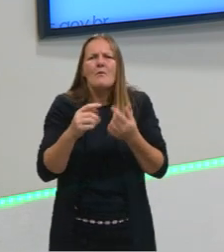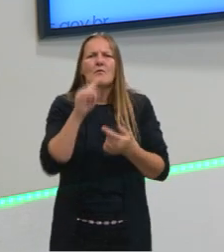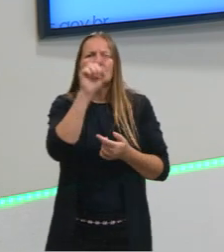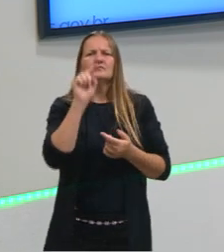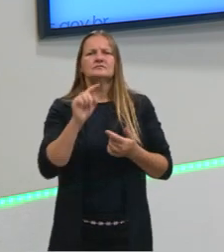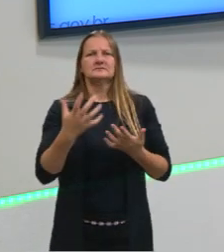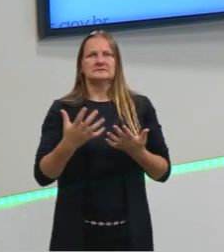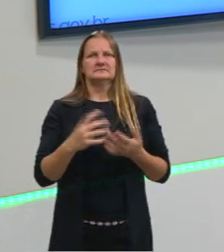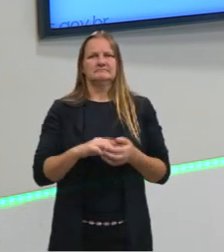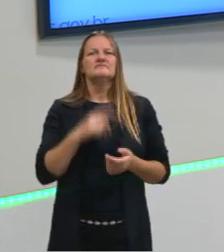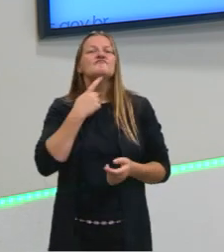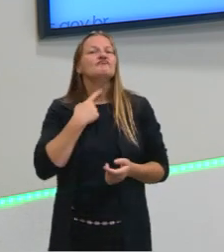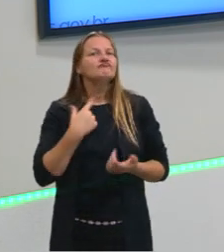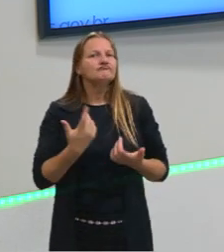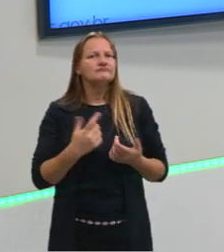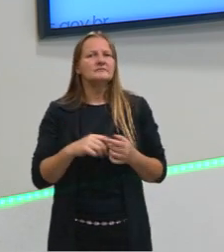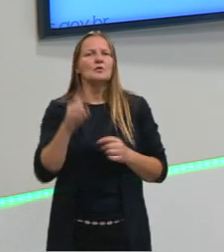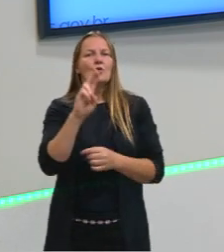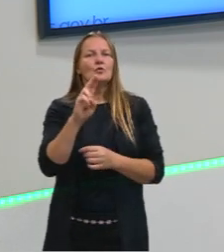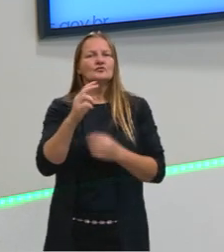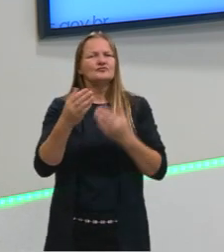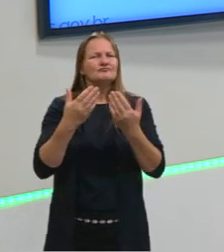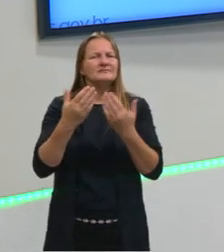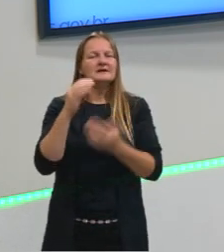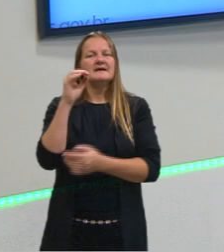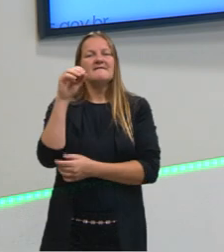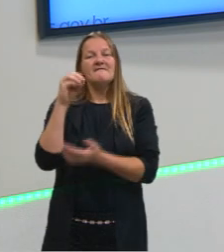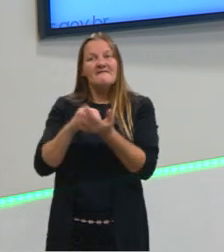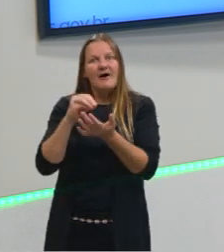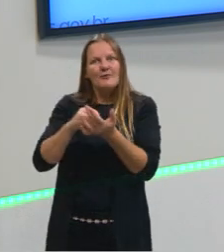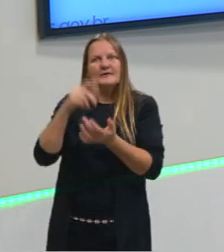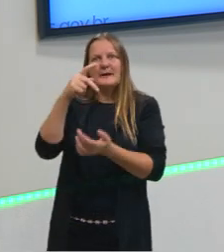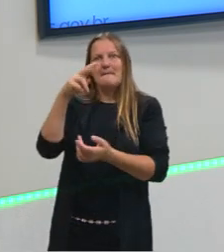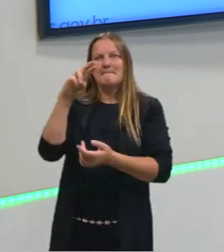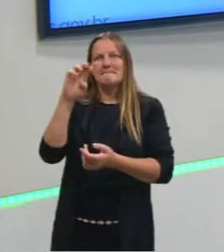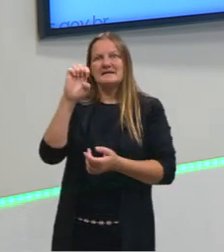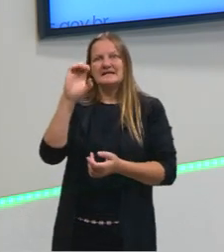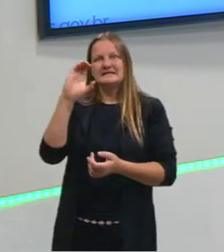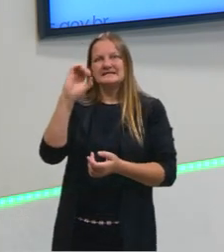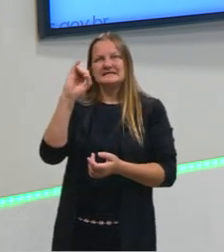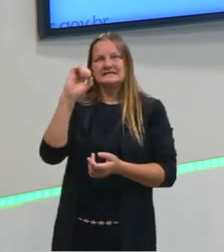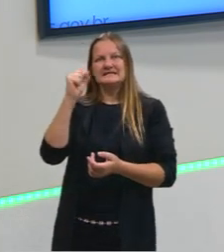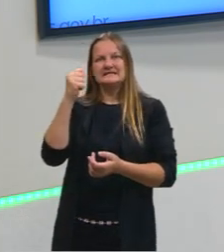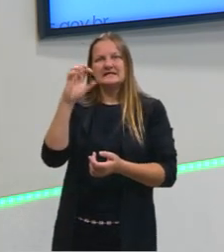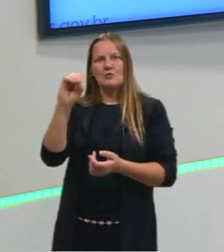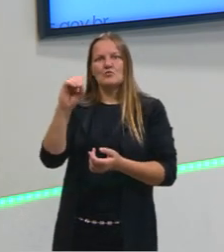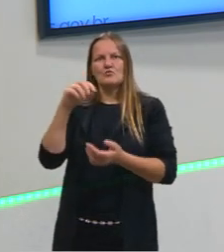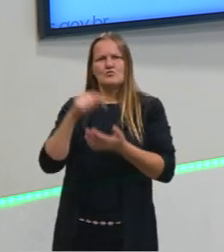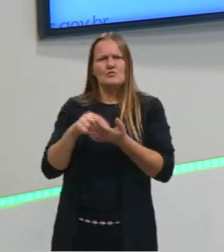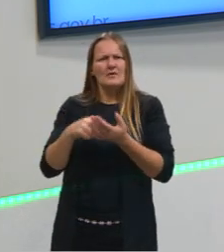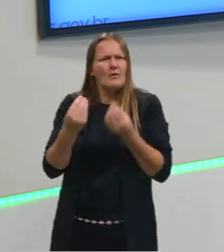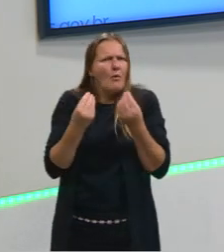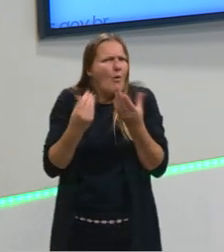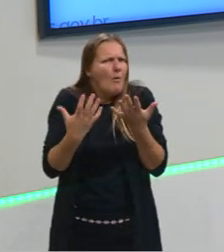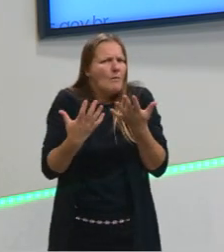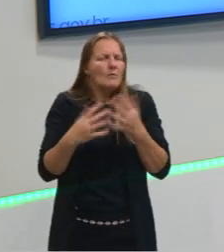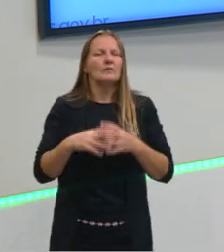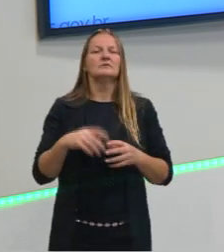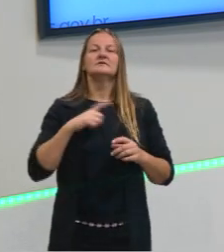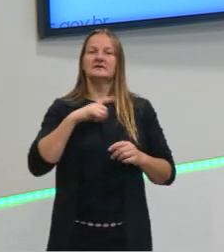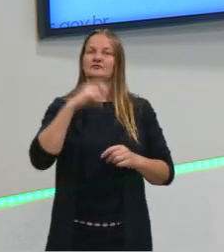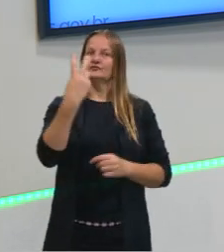enunciativo eu tenho uso impreciso da palavra esse uso impreciso pode acontecer de duas maneiras